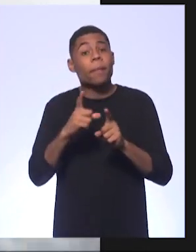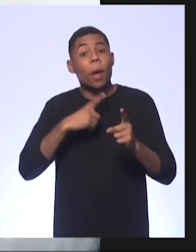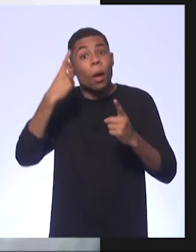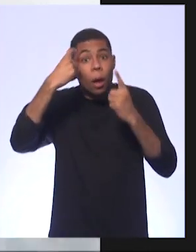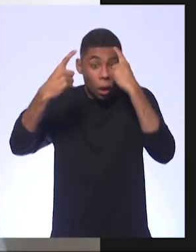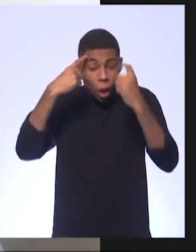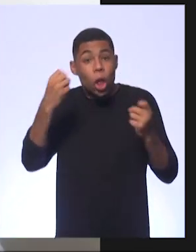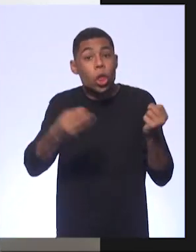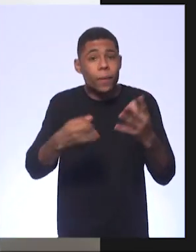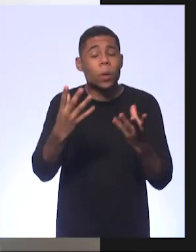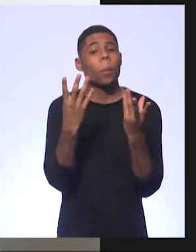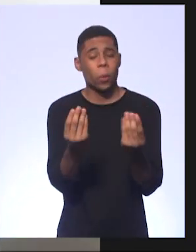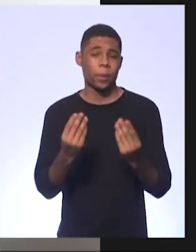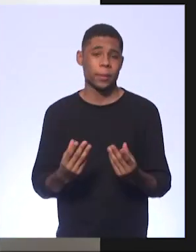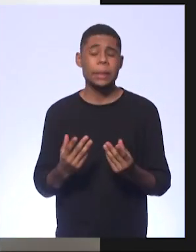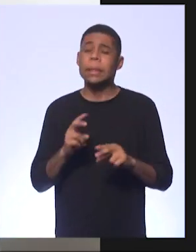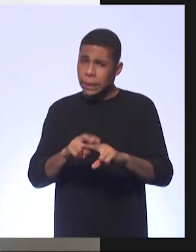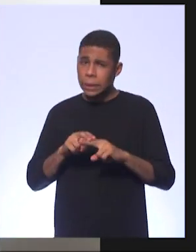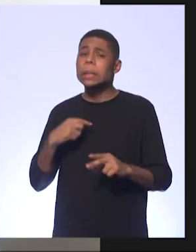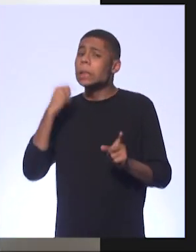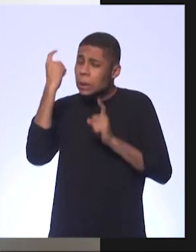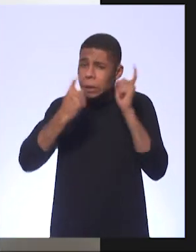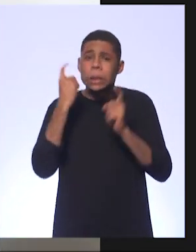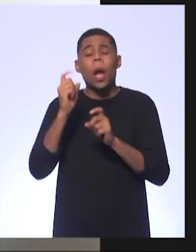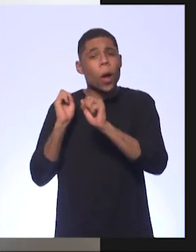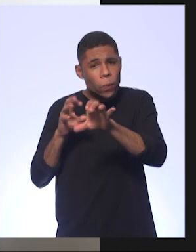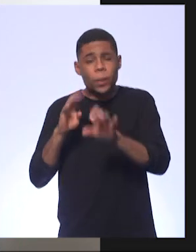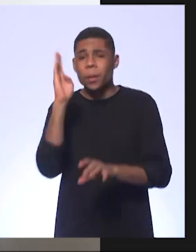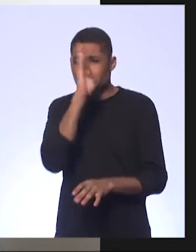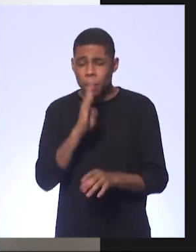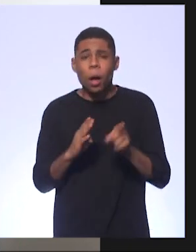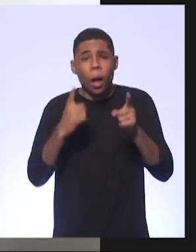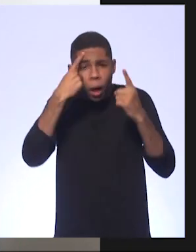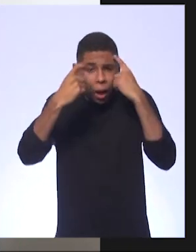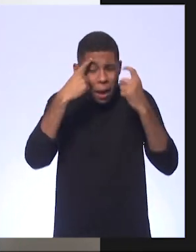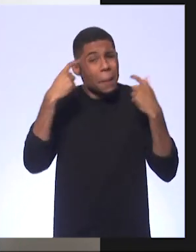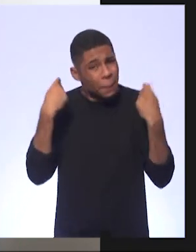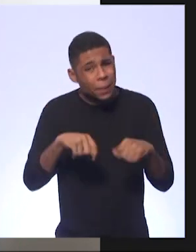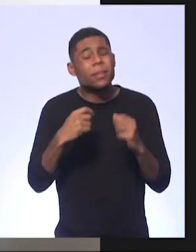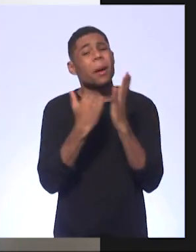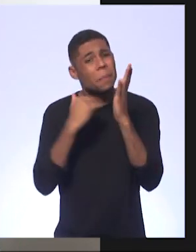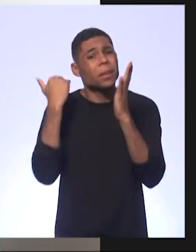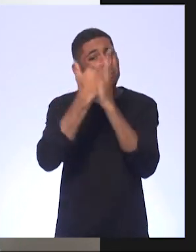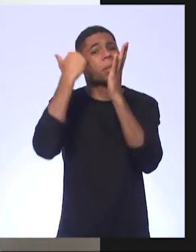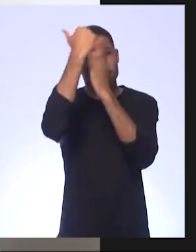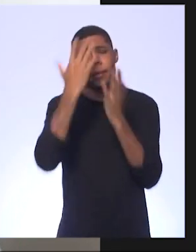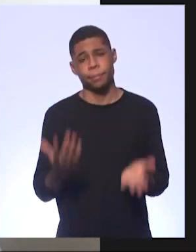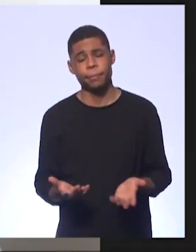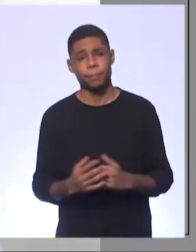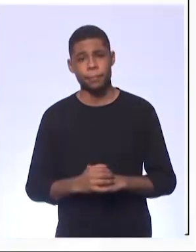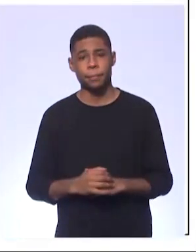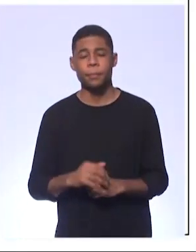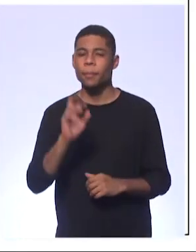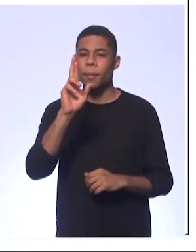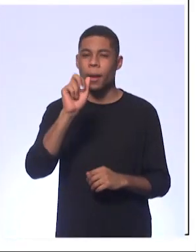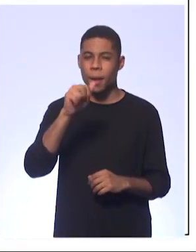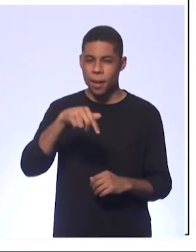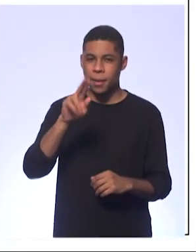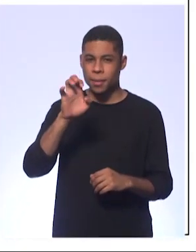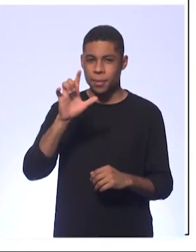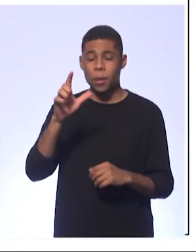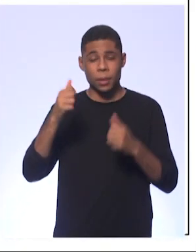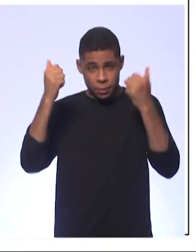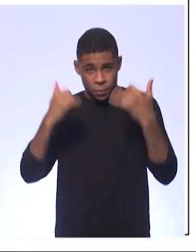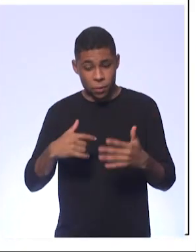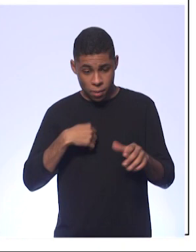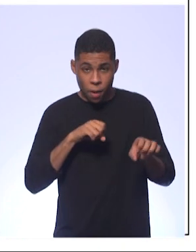nesse instante com essa inovação que a educação brasileira está precisando, daí minha vontade de falar. Raquel disse que eu sou formado